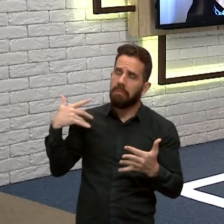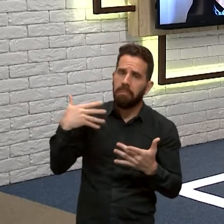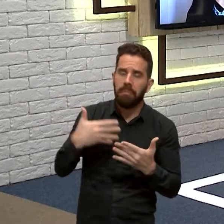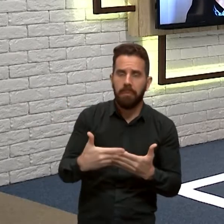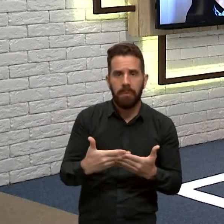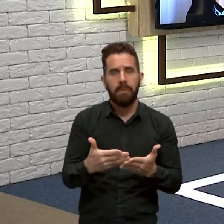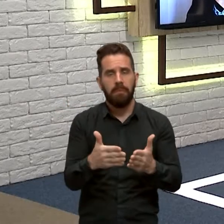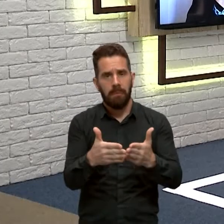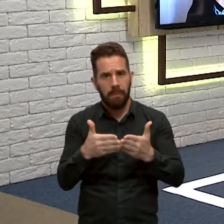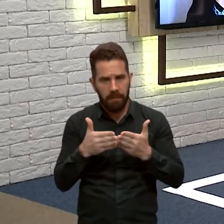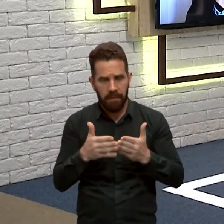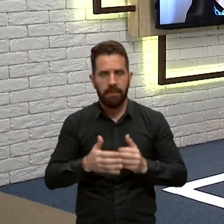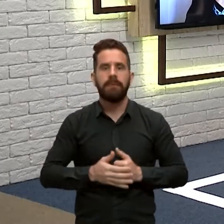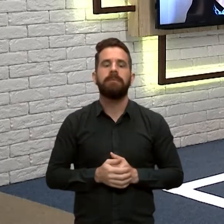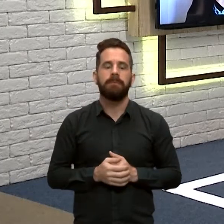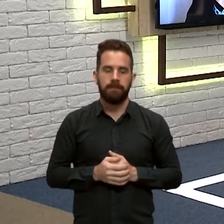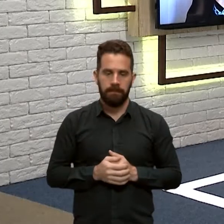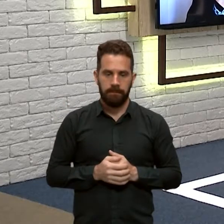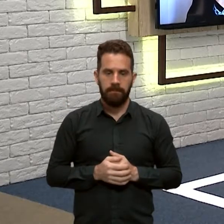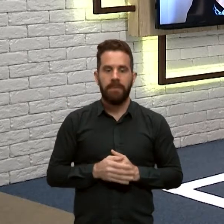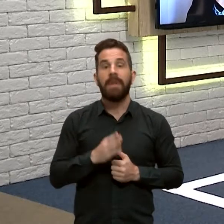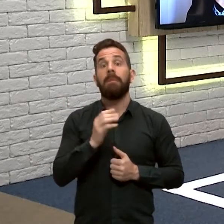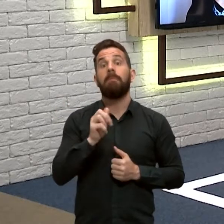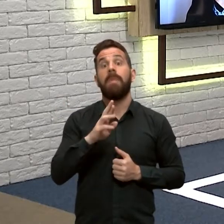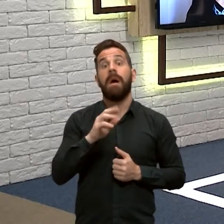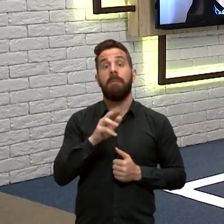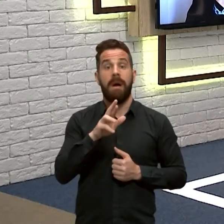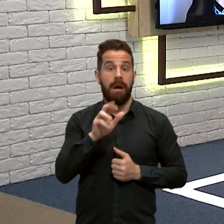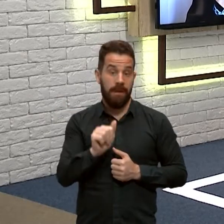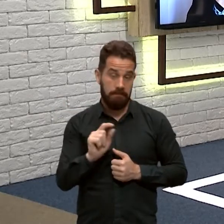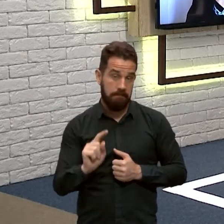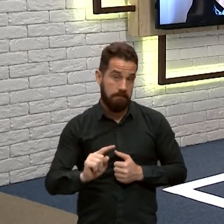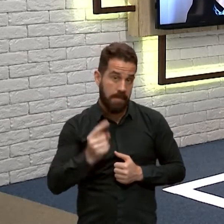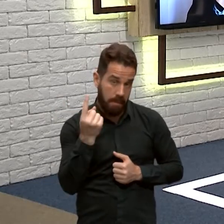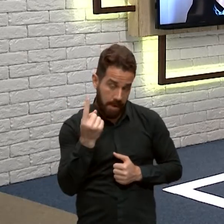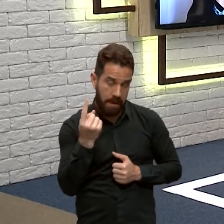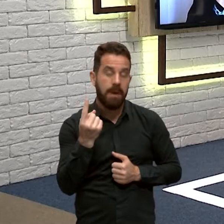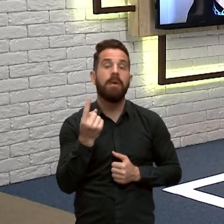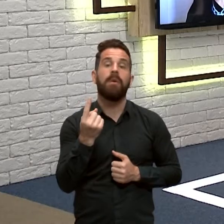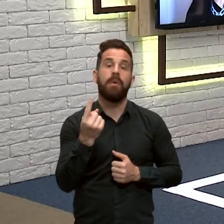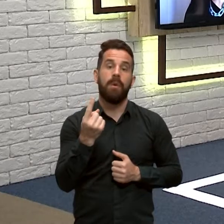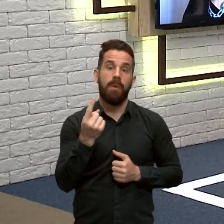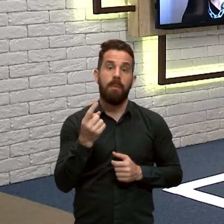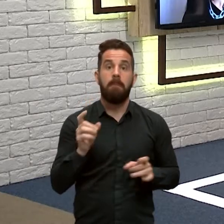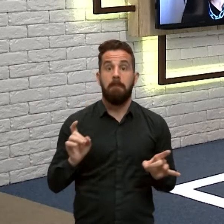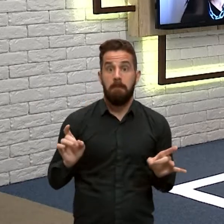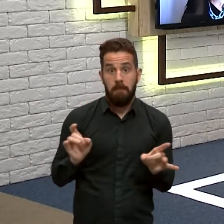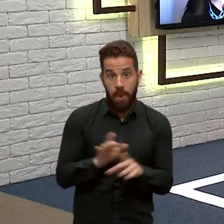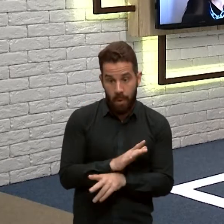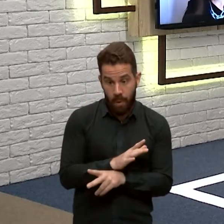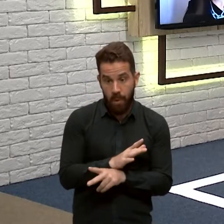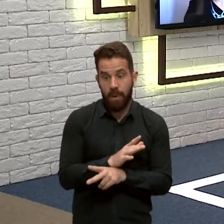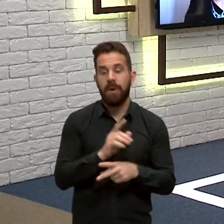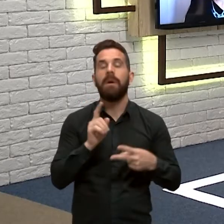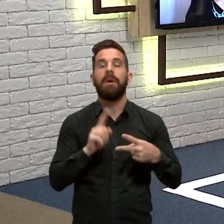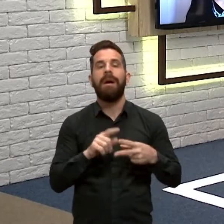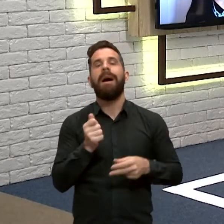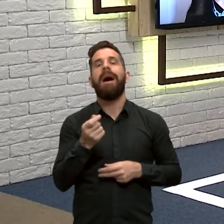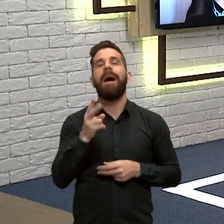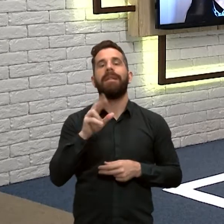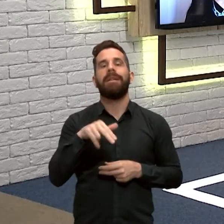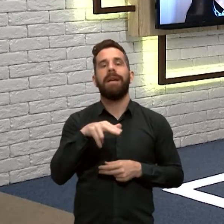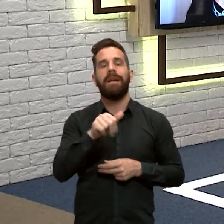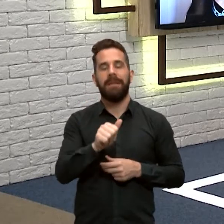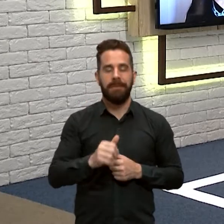da infância. Vou começar com a Bárbara e depois passo a palavra para a Adriana. Bárbara.